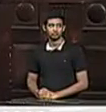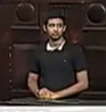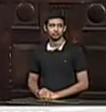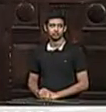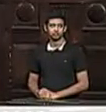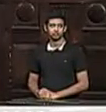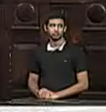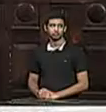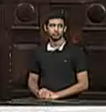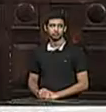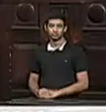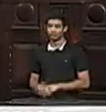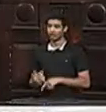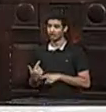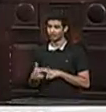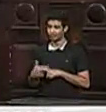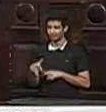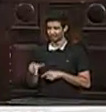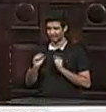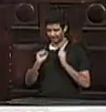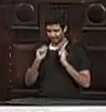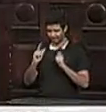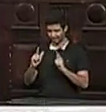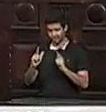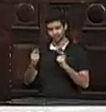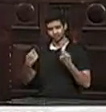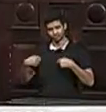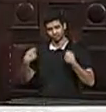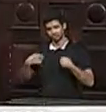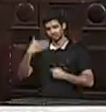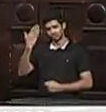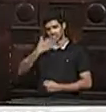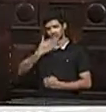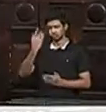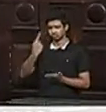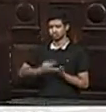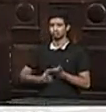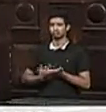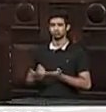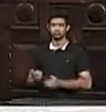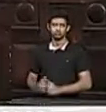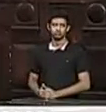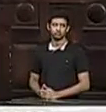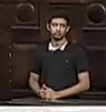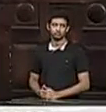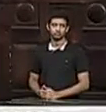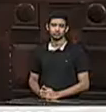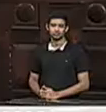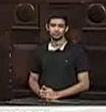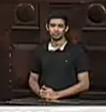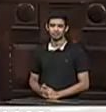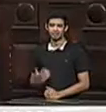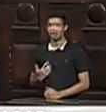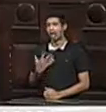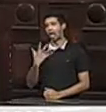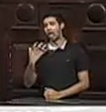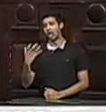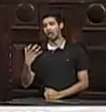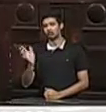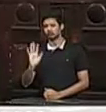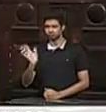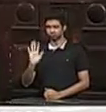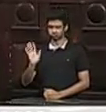é preciso que esta casa, e há o compromisso, que esta casa resista à